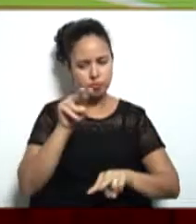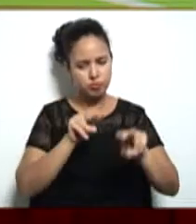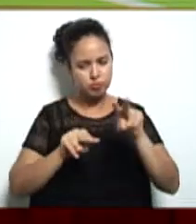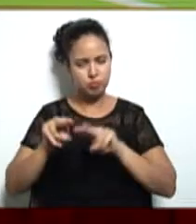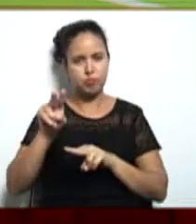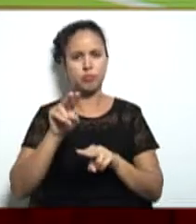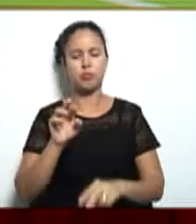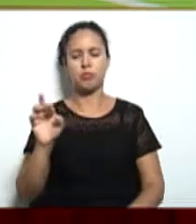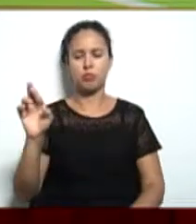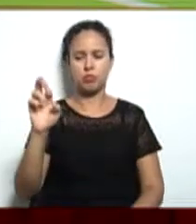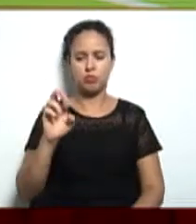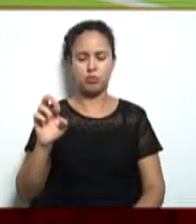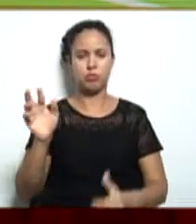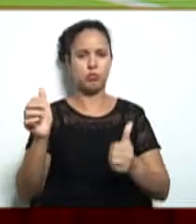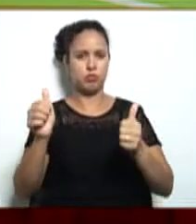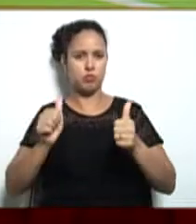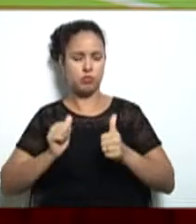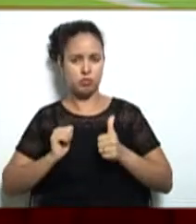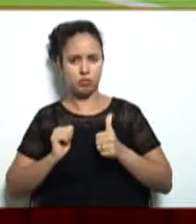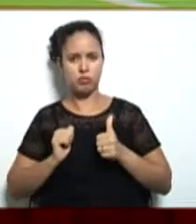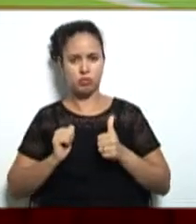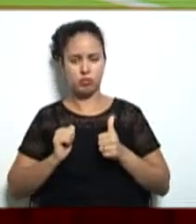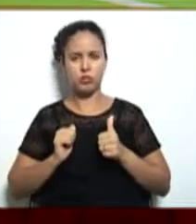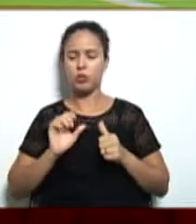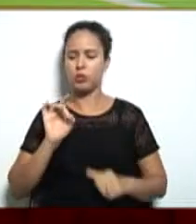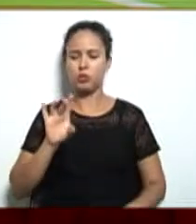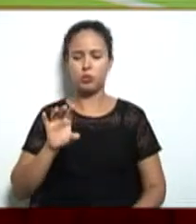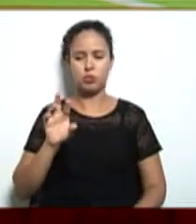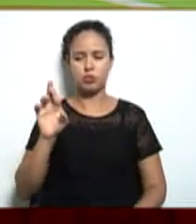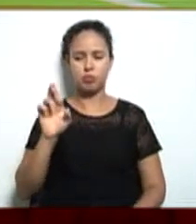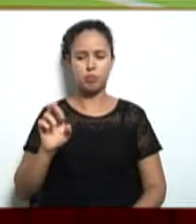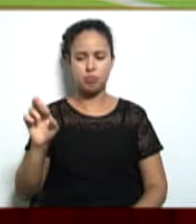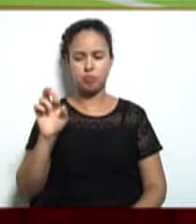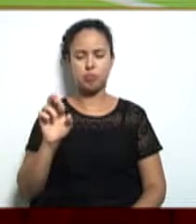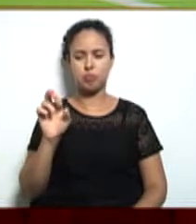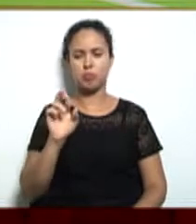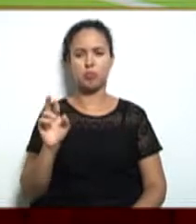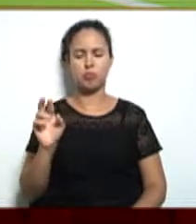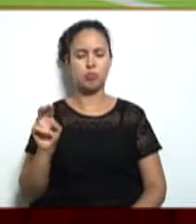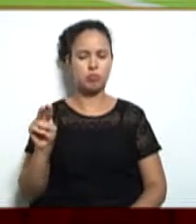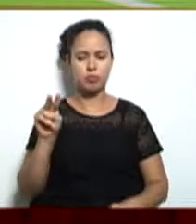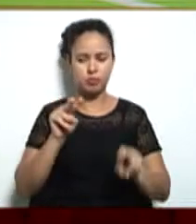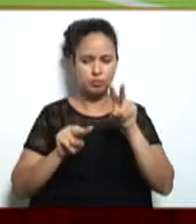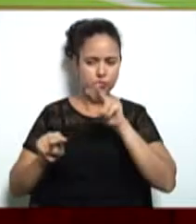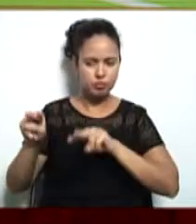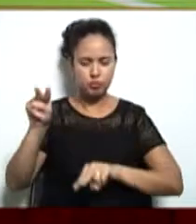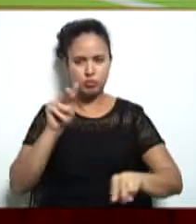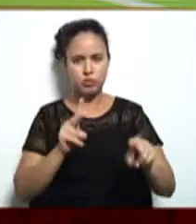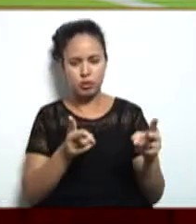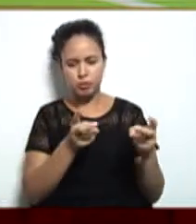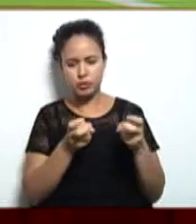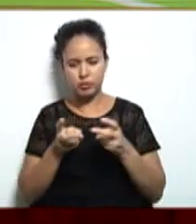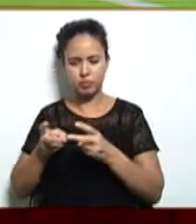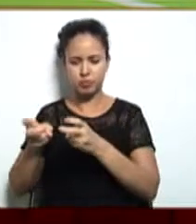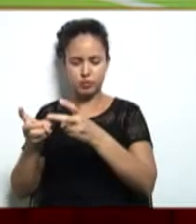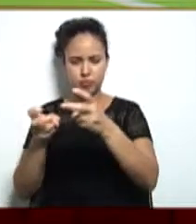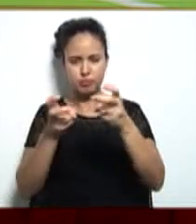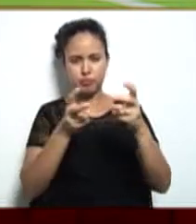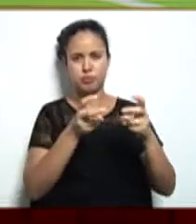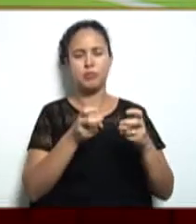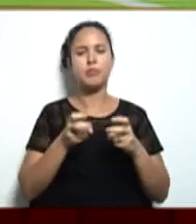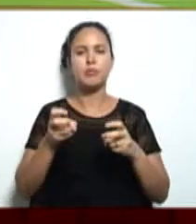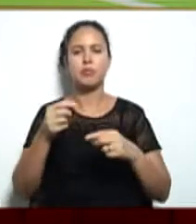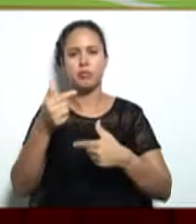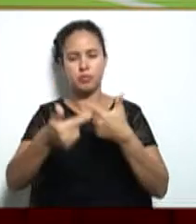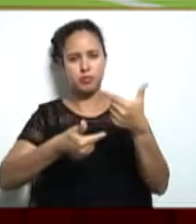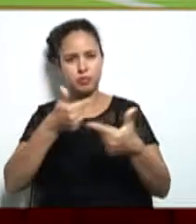alguém que não participa efetivamente do processo. Então, você olha de fora, você consegue ver o processo, mas você